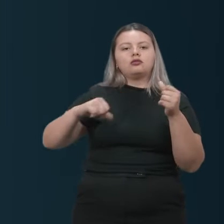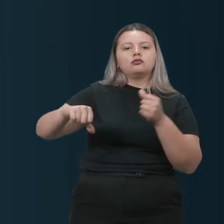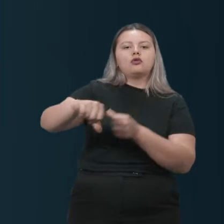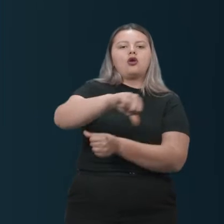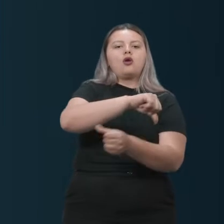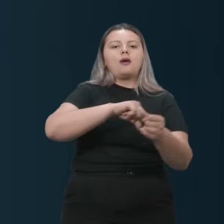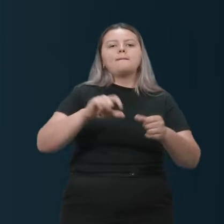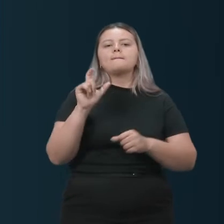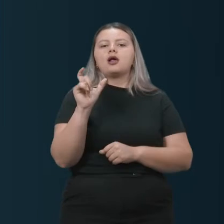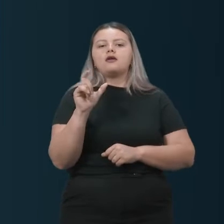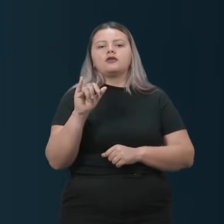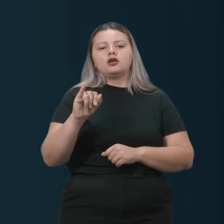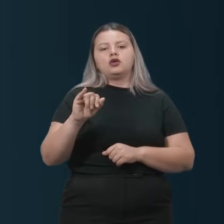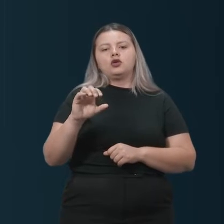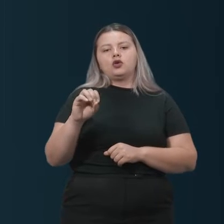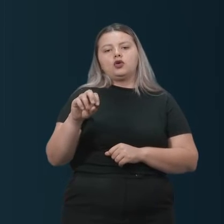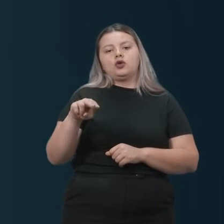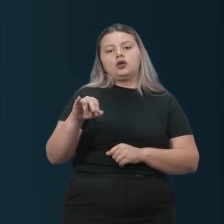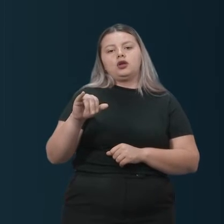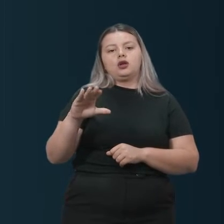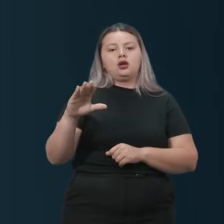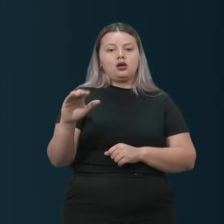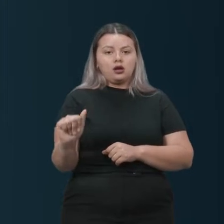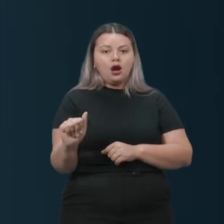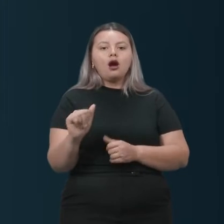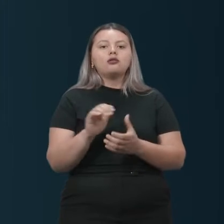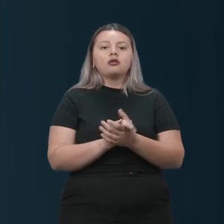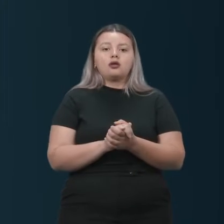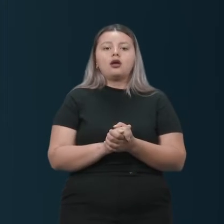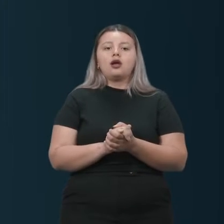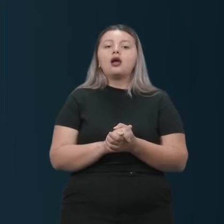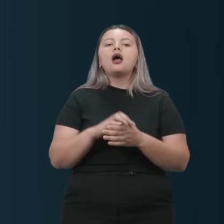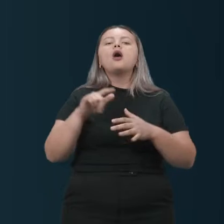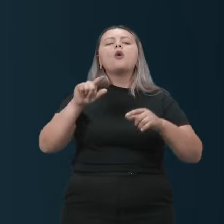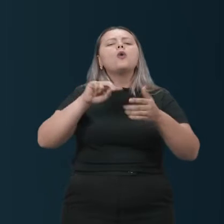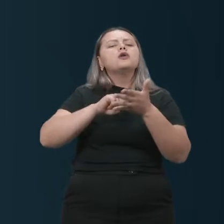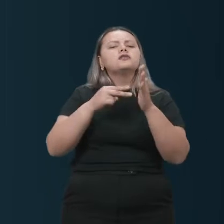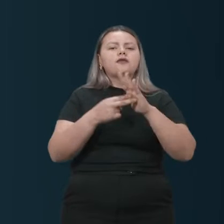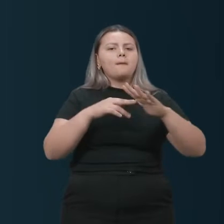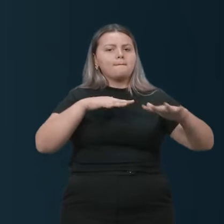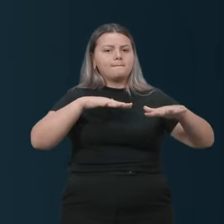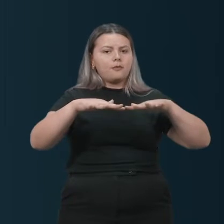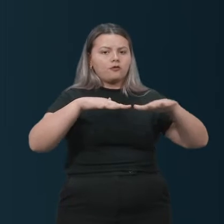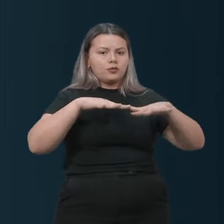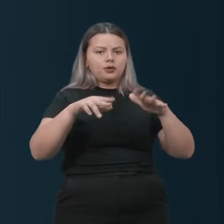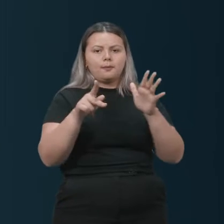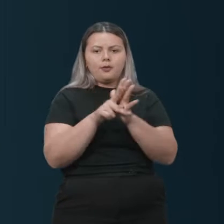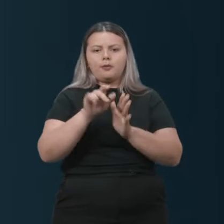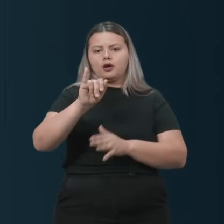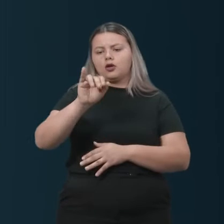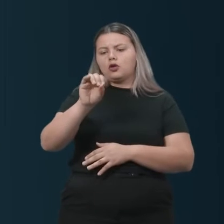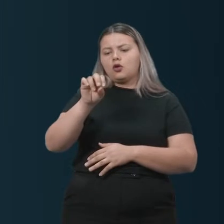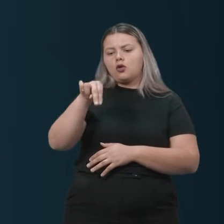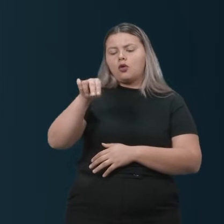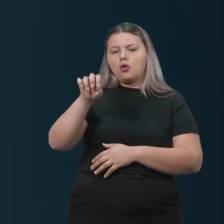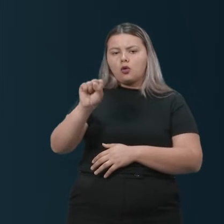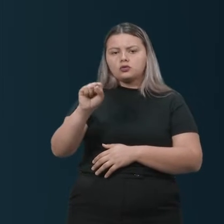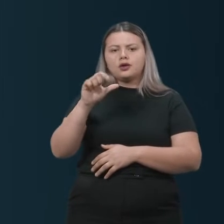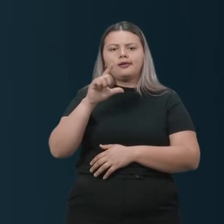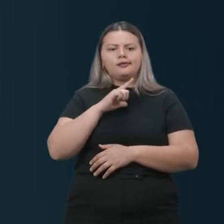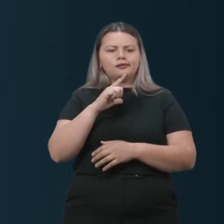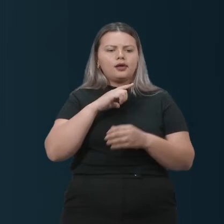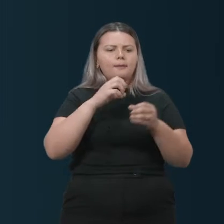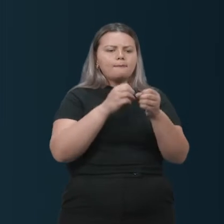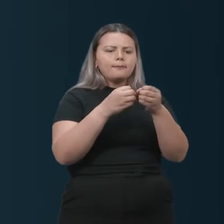uma troca iônica. Esse mecanismo permite que o movimento de íons, que são